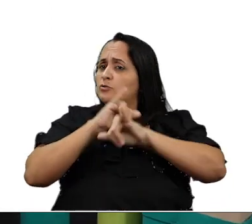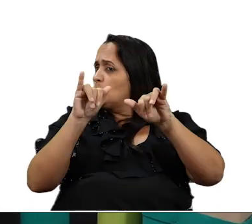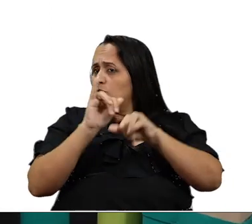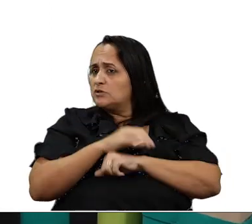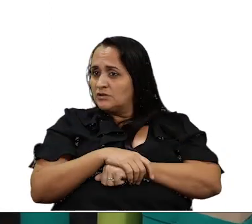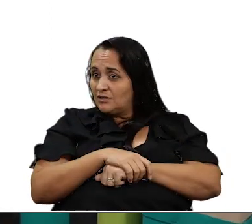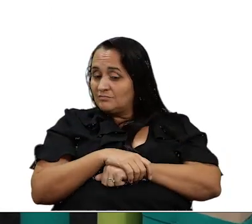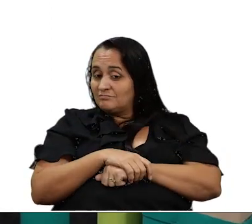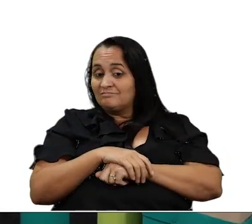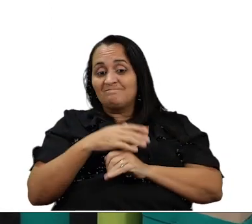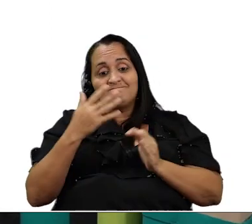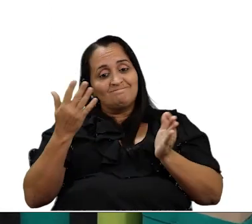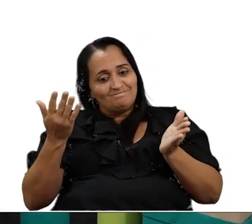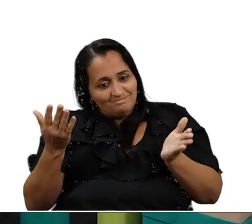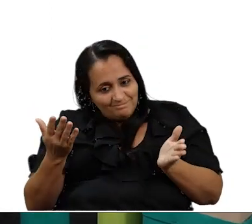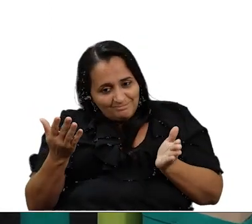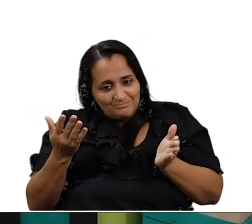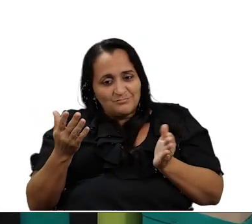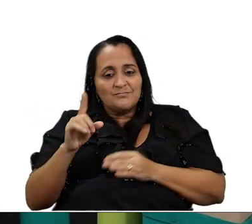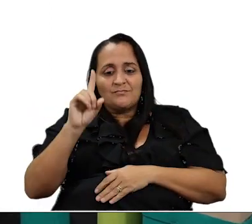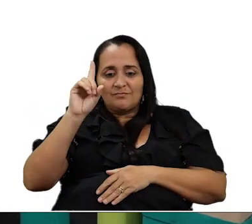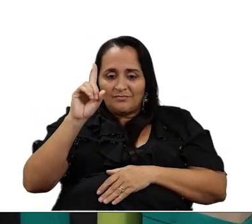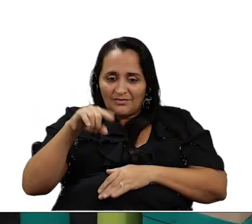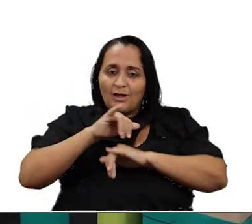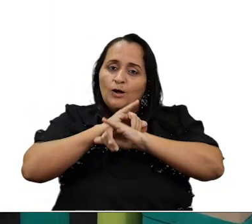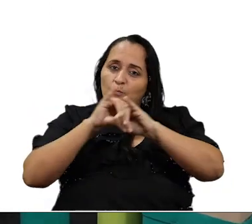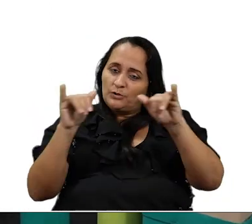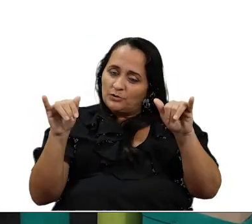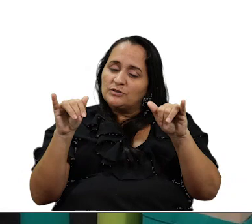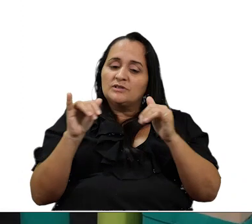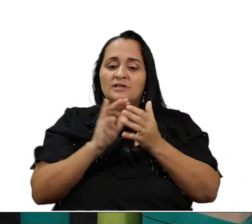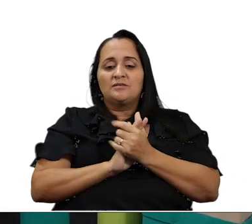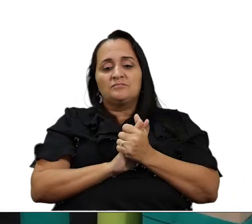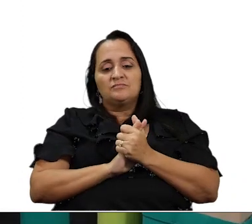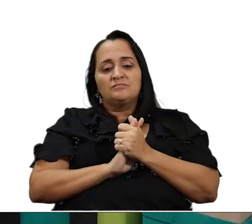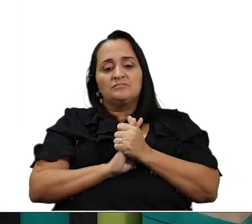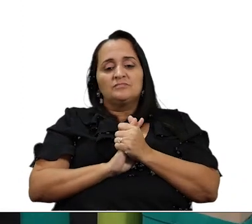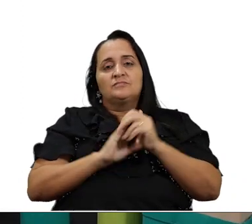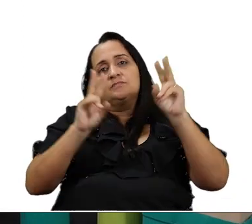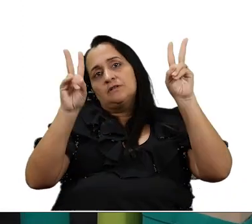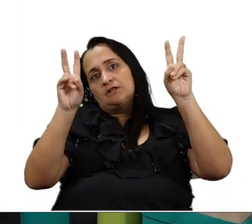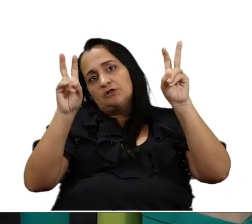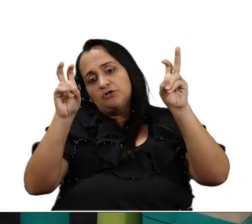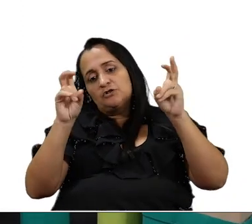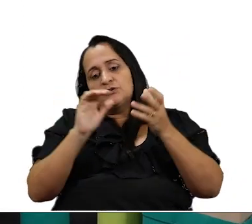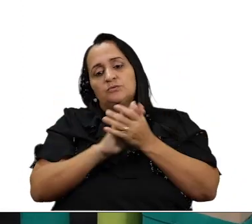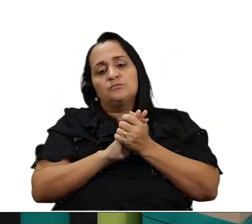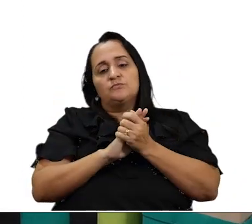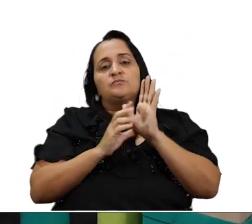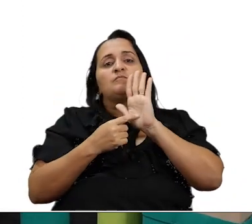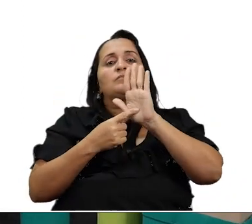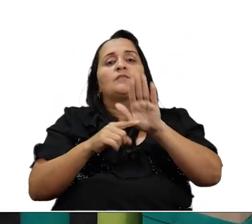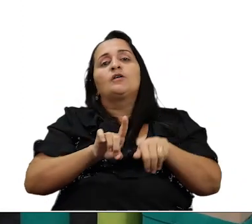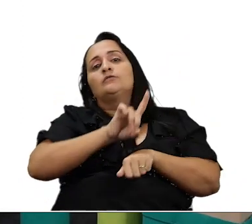esse texto é você já marca lá, é uma notícia, porque ele tem título, porque ele marca a